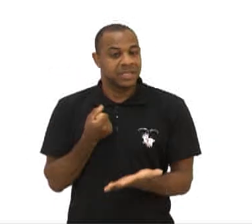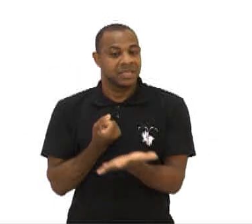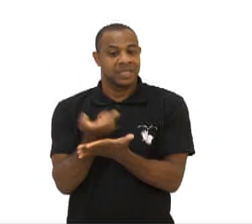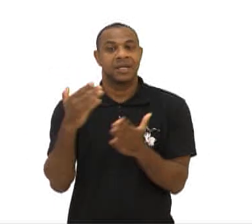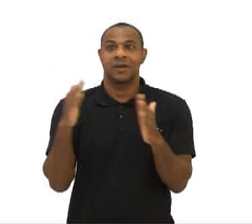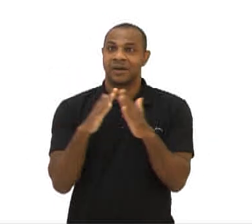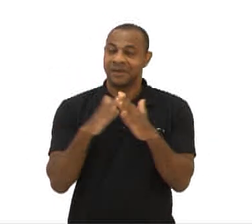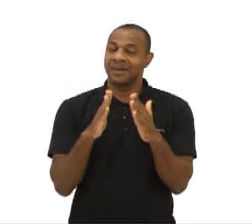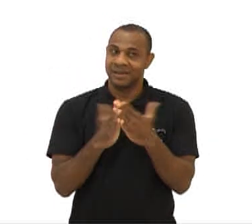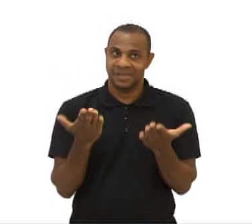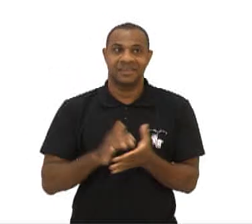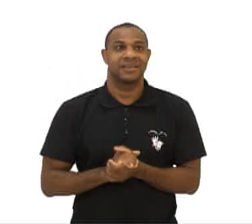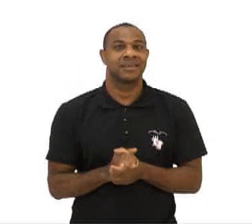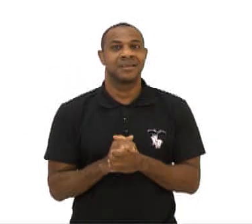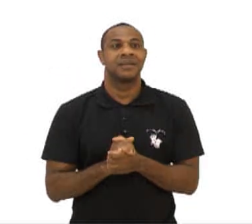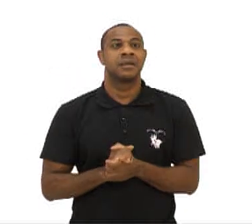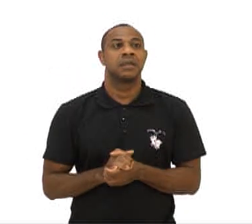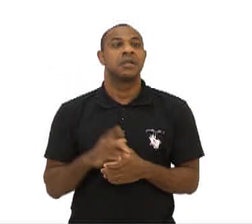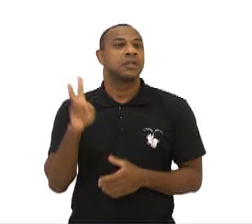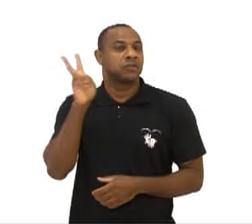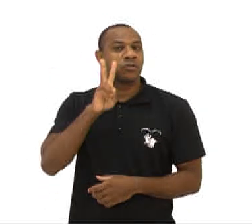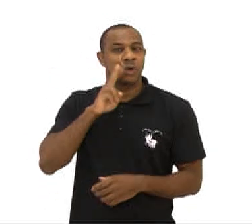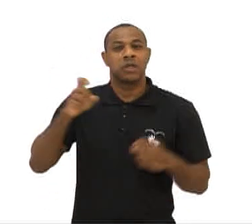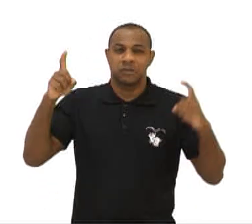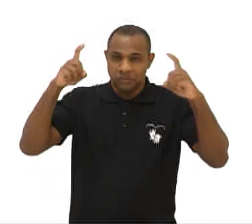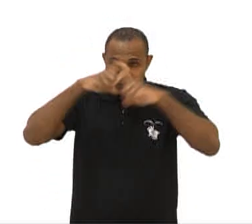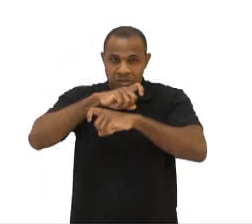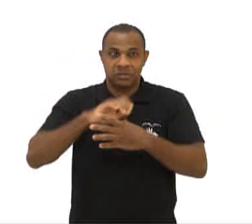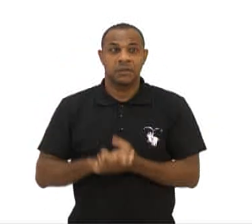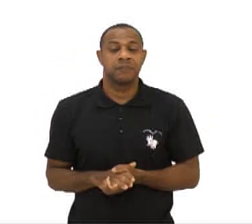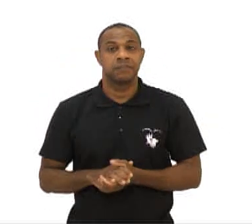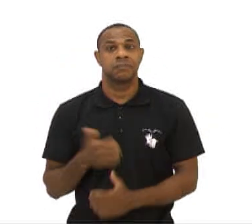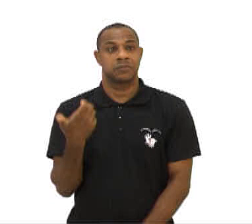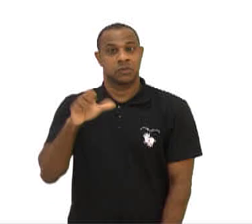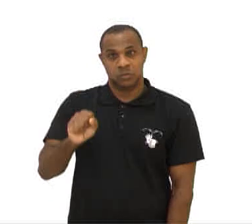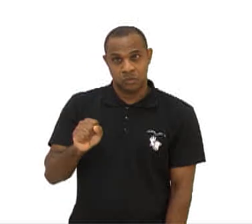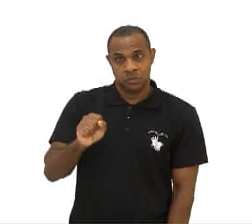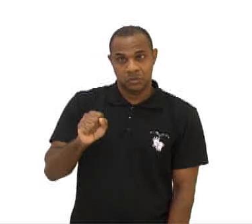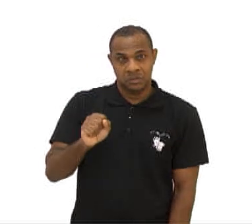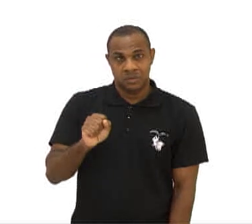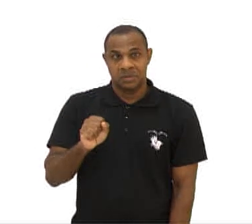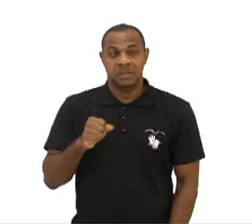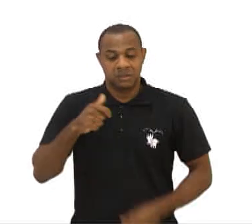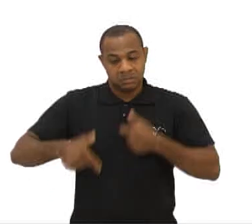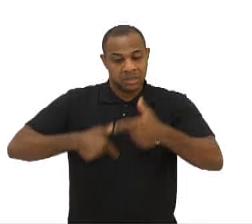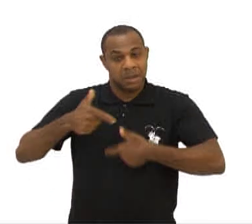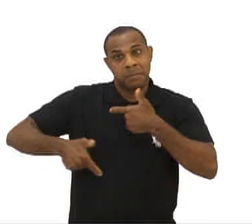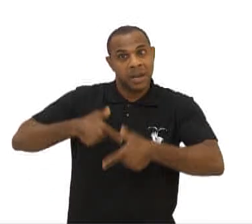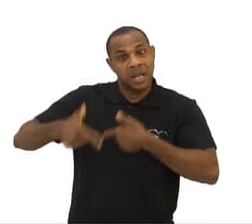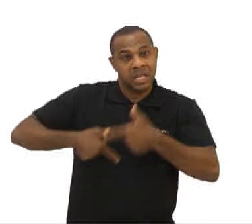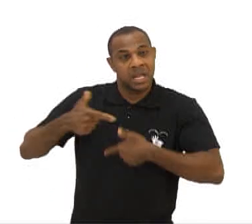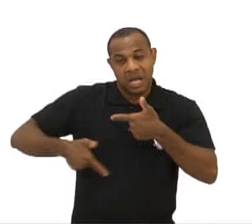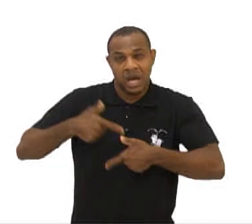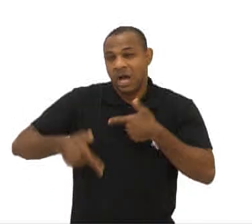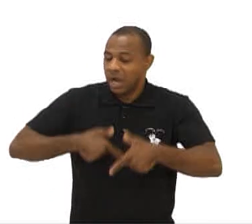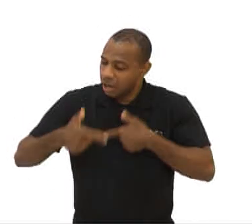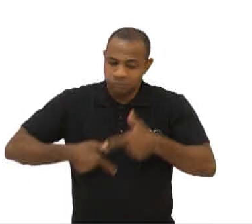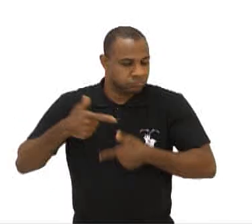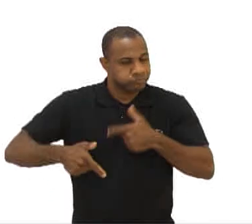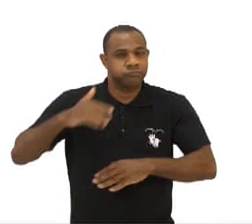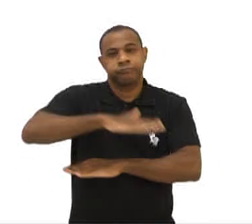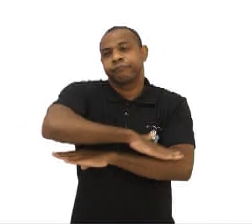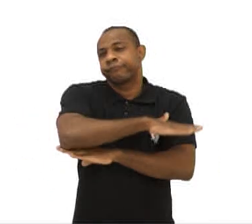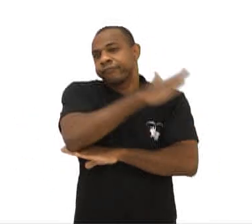comemorou o jovem no Twitter. História difícil. Aos 18 anos, Cris trabalhava duro em longos turnos